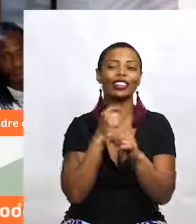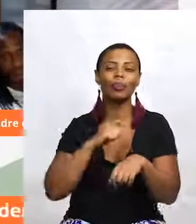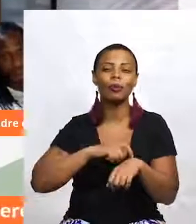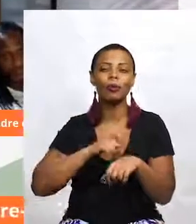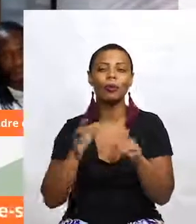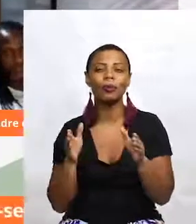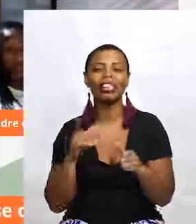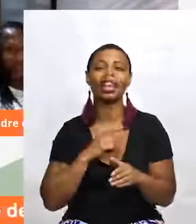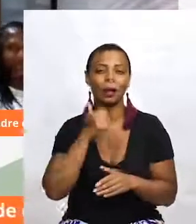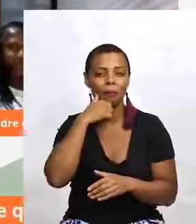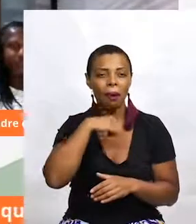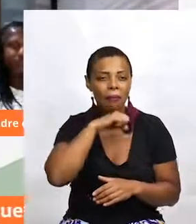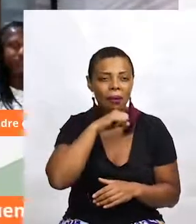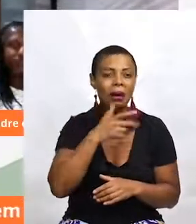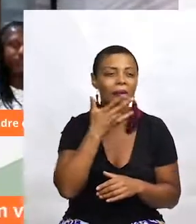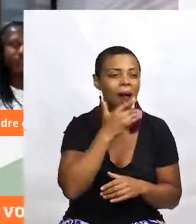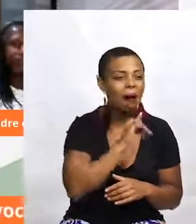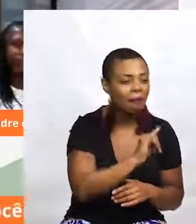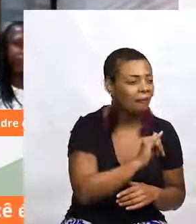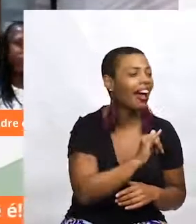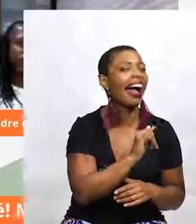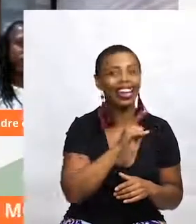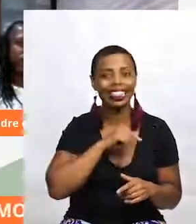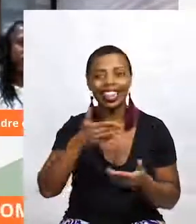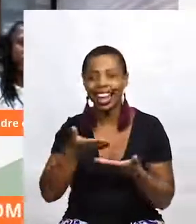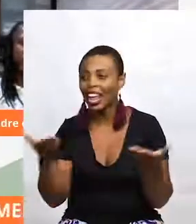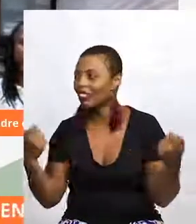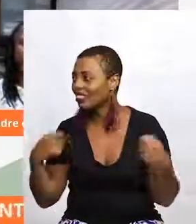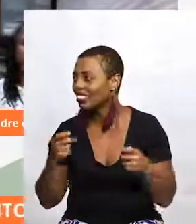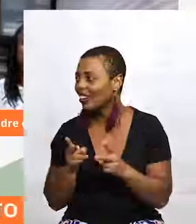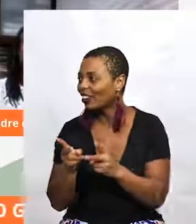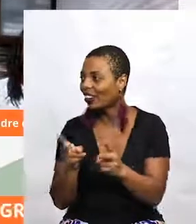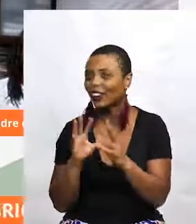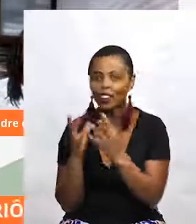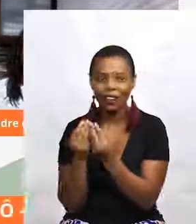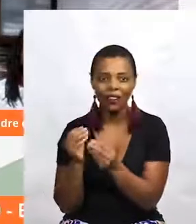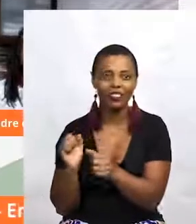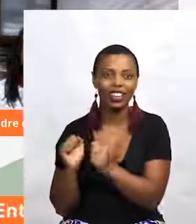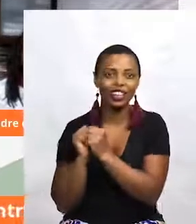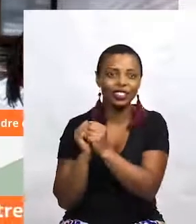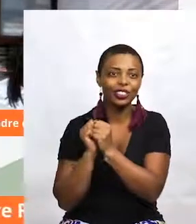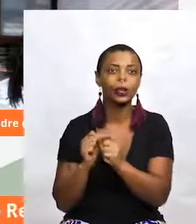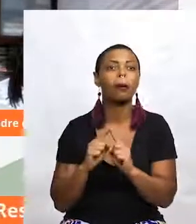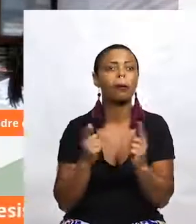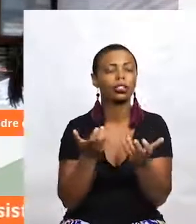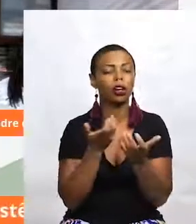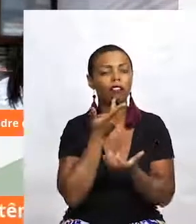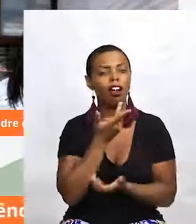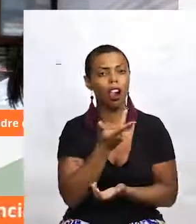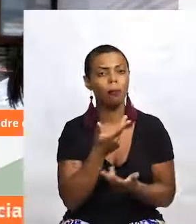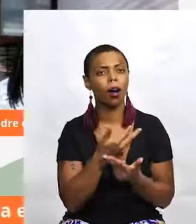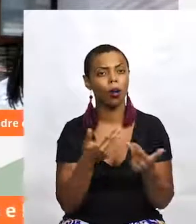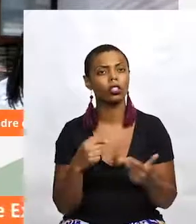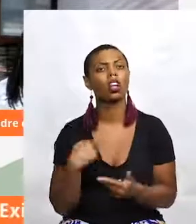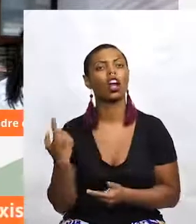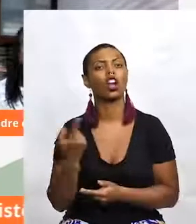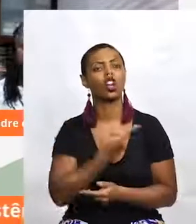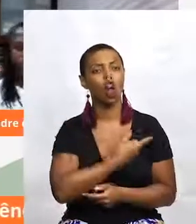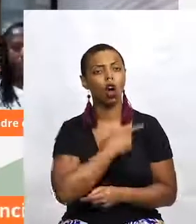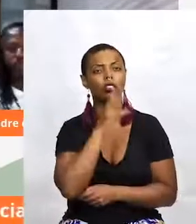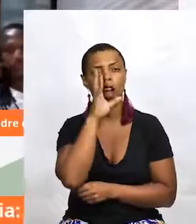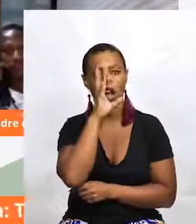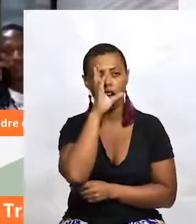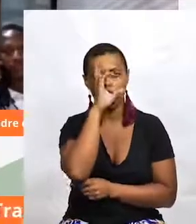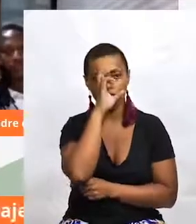Tem mamães aqui, tem papais que precisam seguir. Mas quero dizer, nós somos